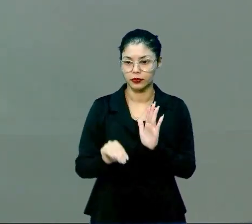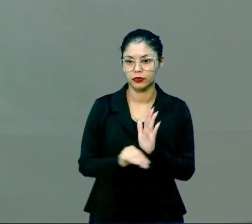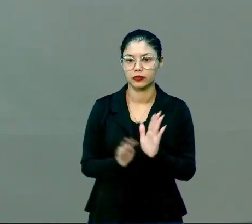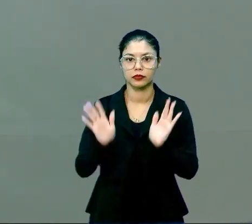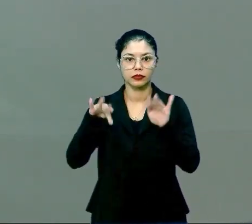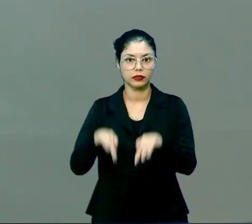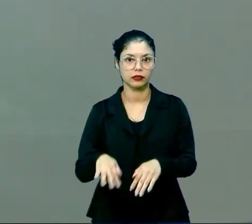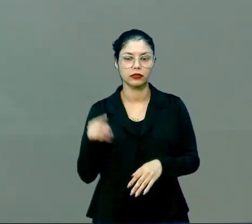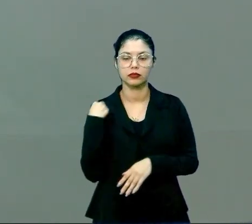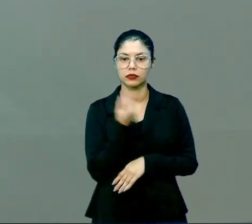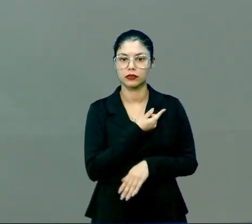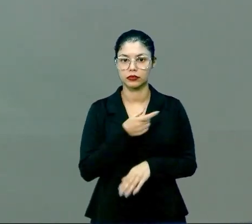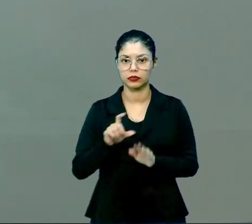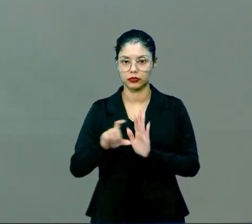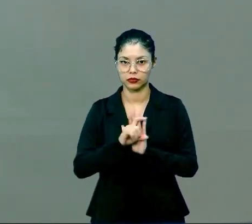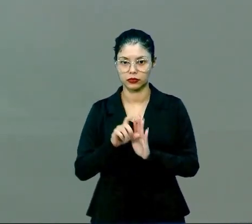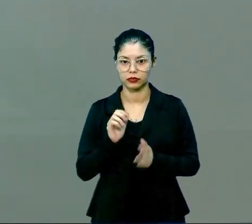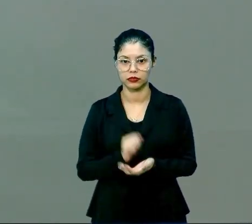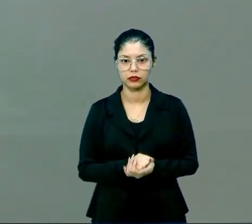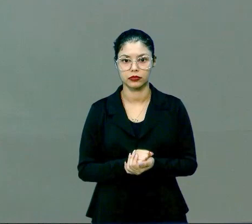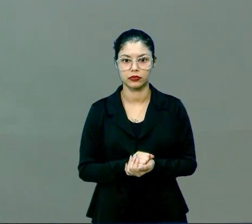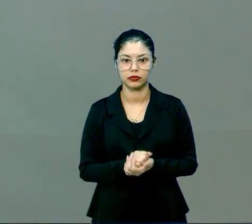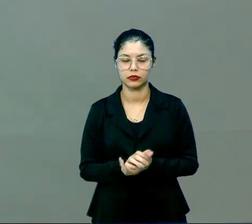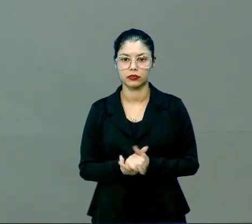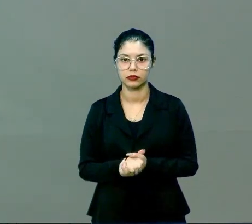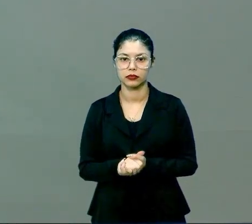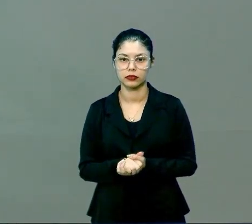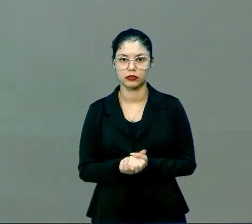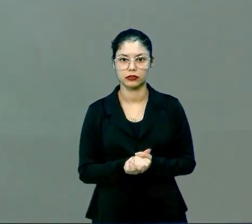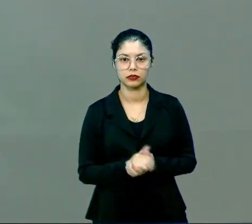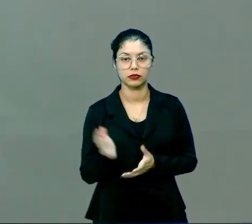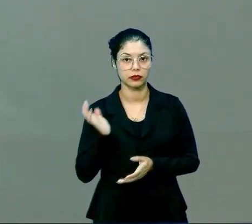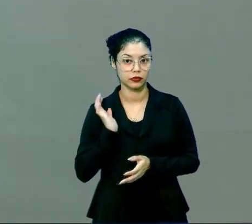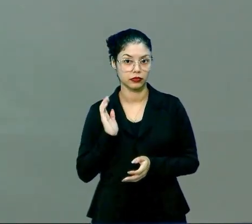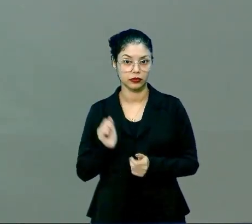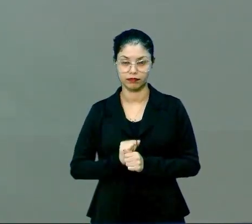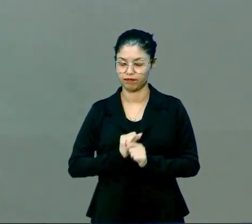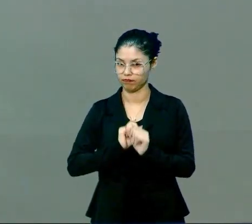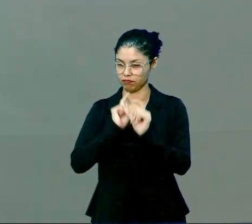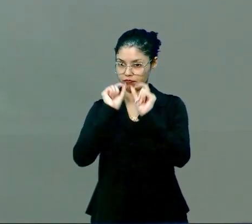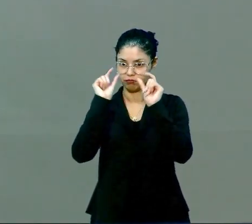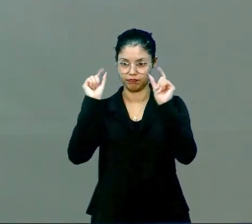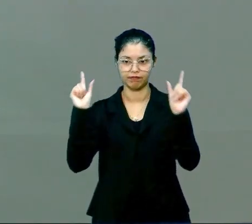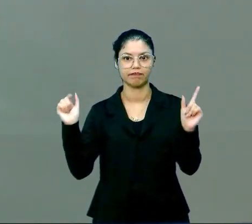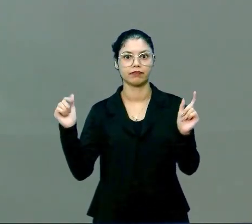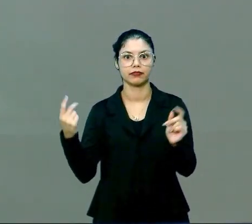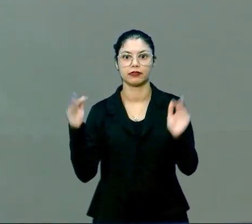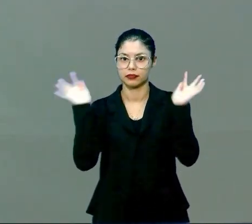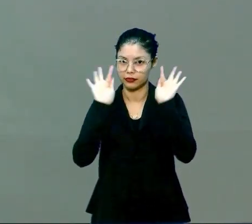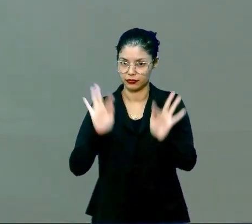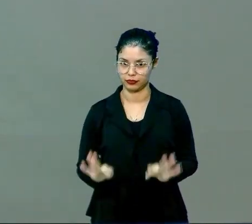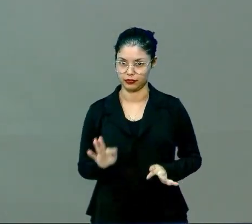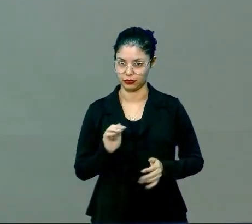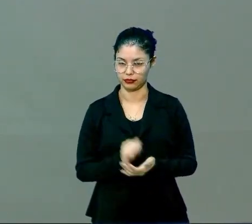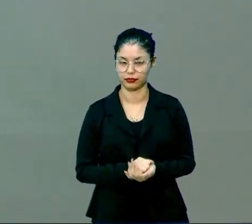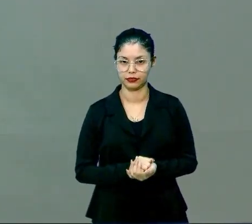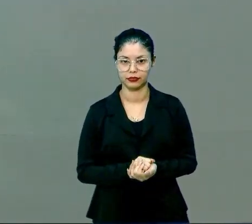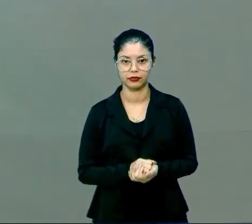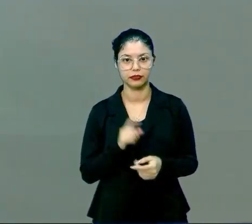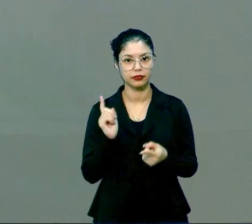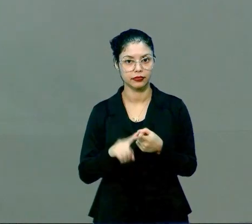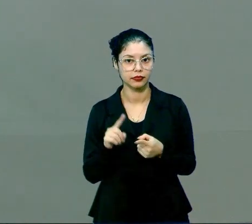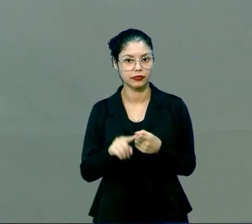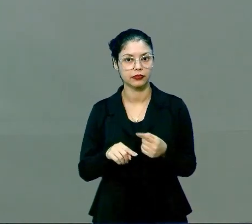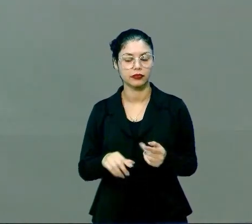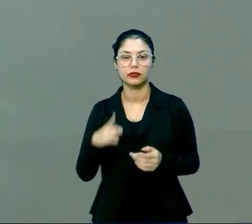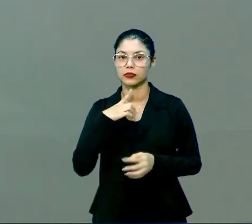nós concluímos o nosso parágrafo. O nosso parágrafo está rico, ele brilhou, o candidato foi feliz, a candidata,